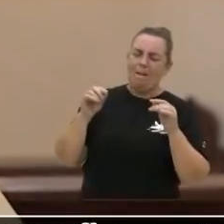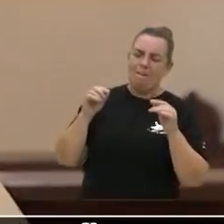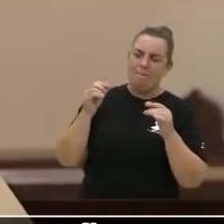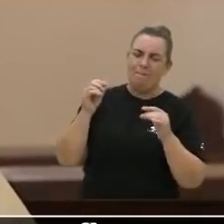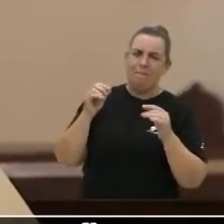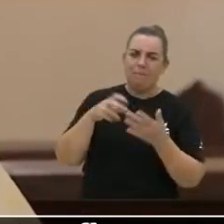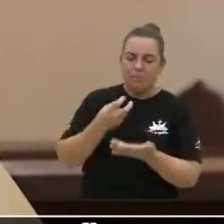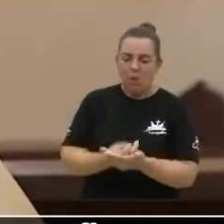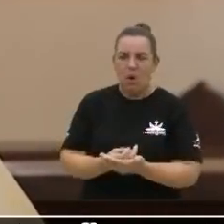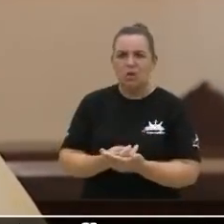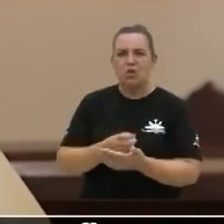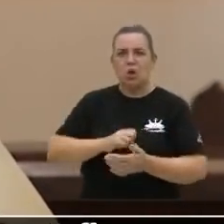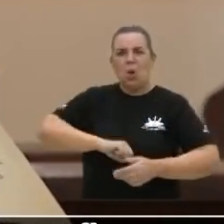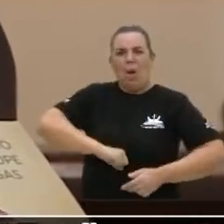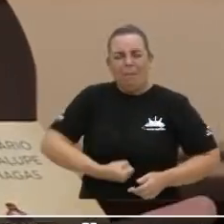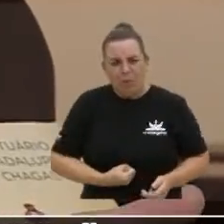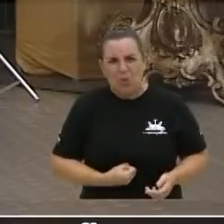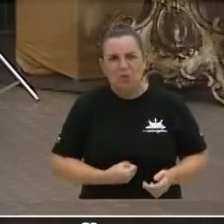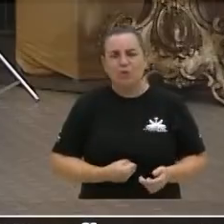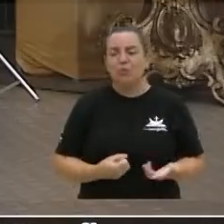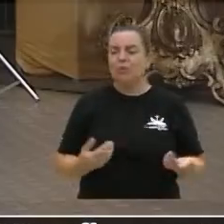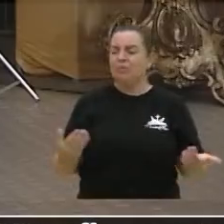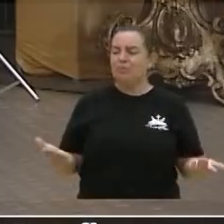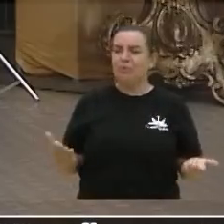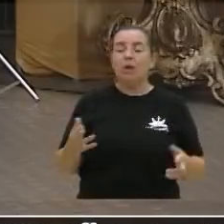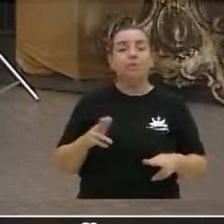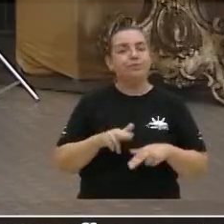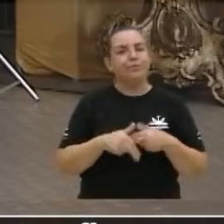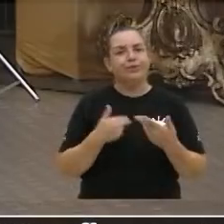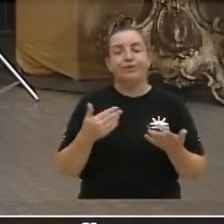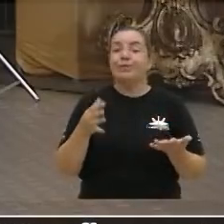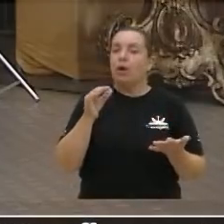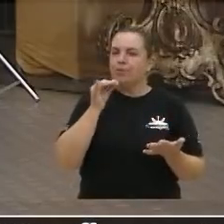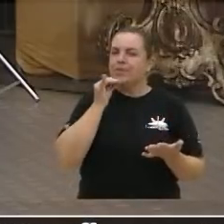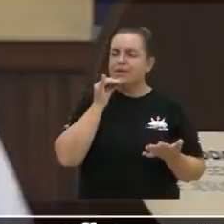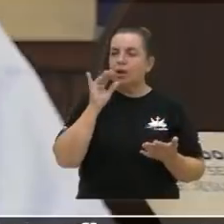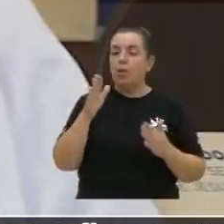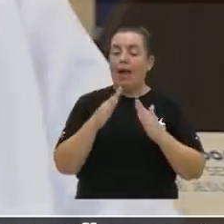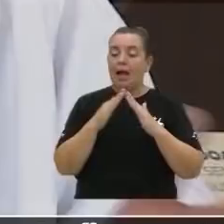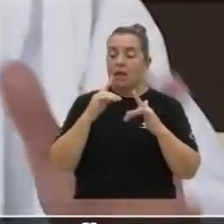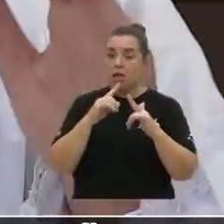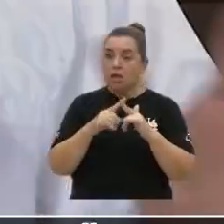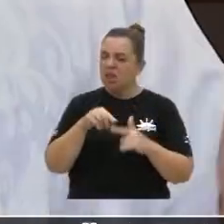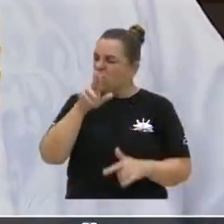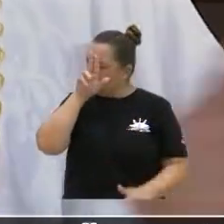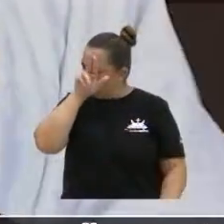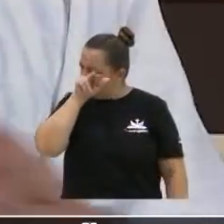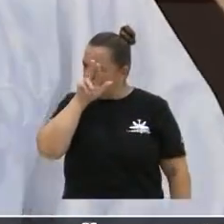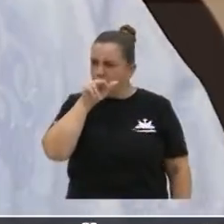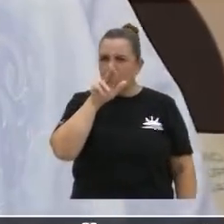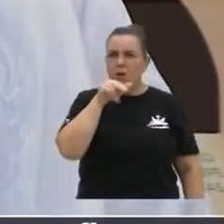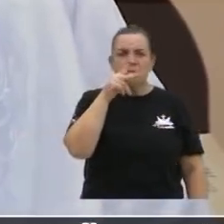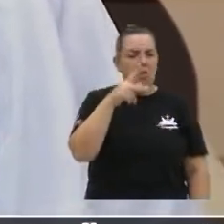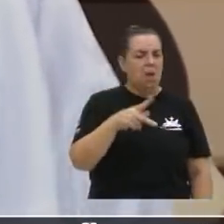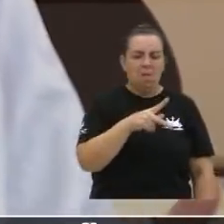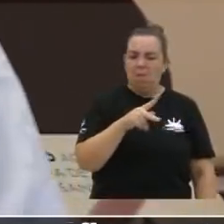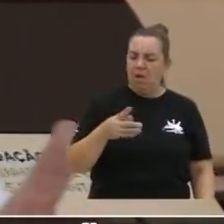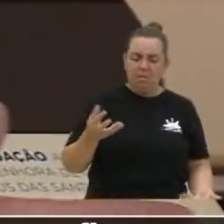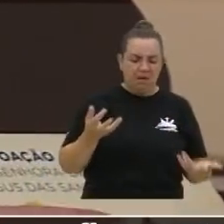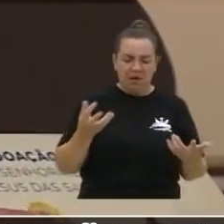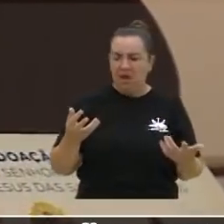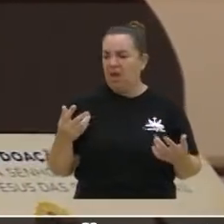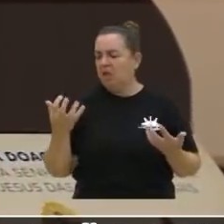aborto. Por isso, por exemplo, a igreja nunca, independe do Papa querer ou não